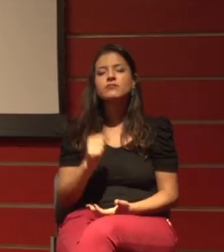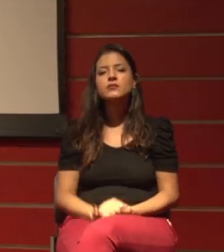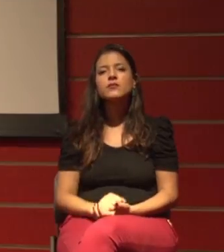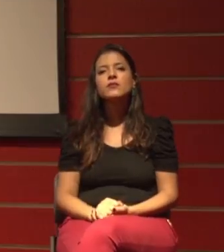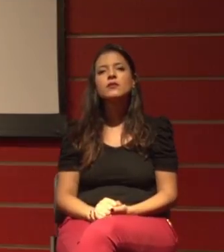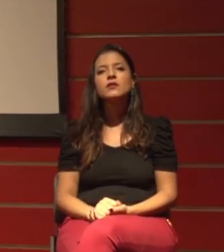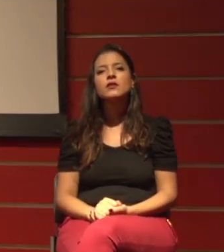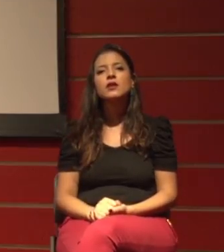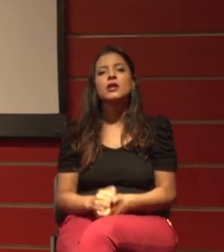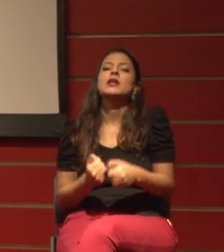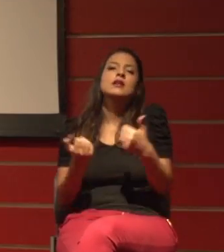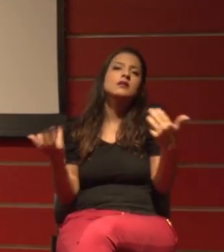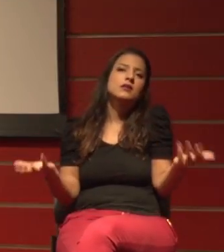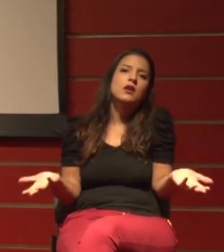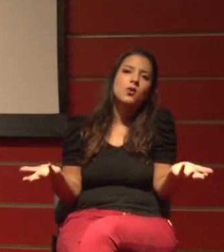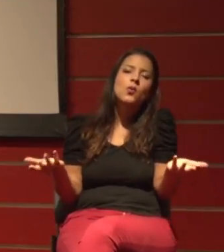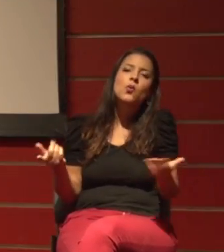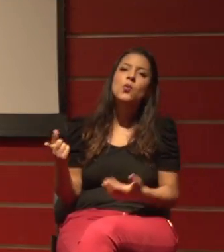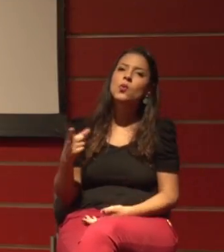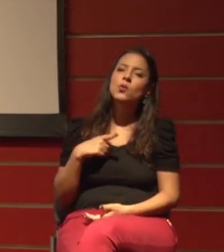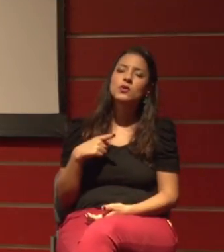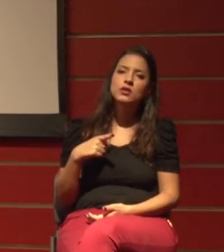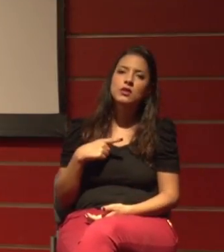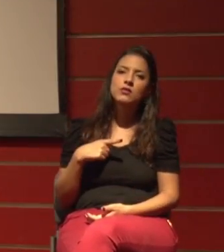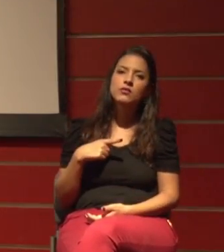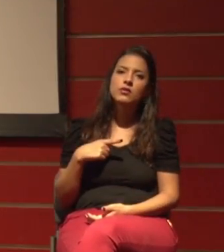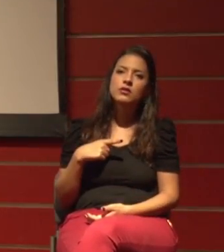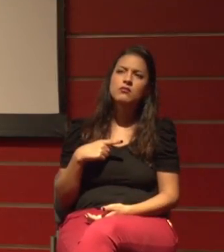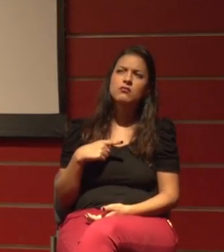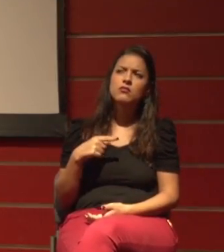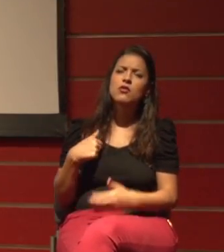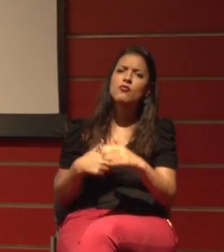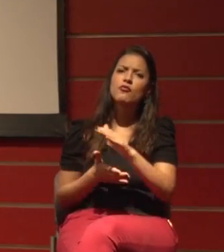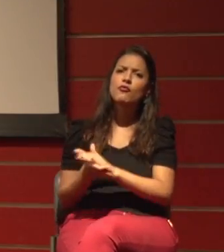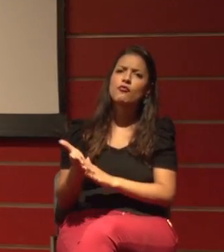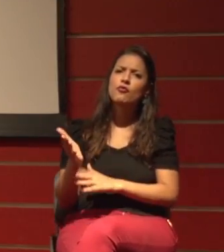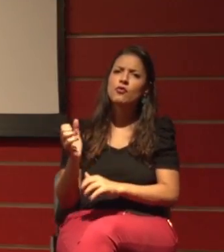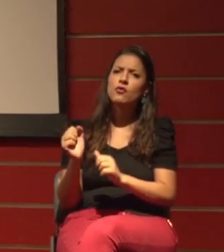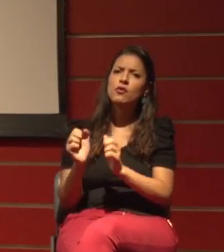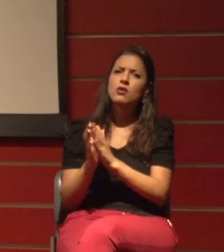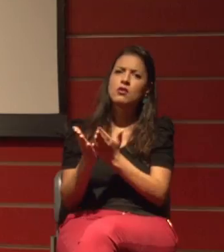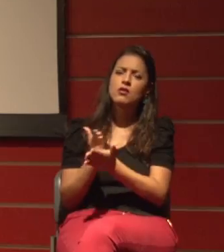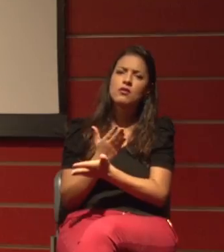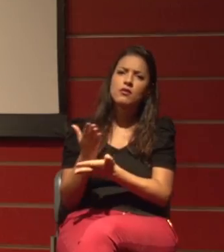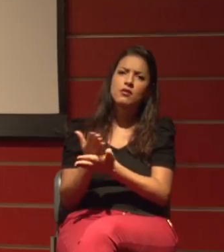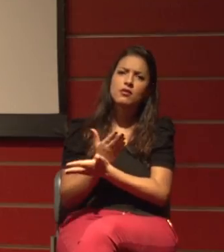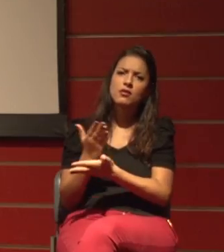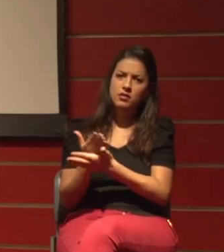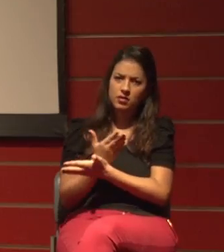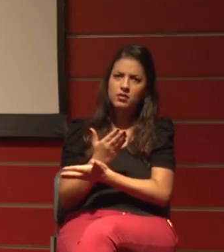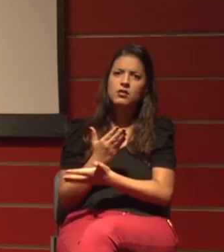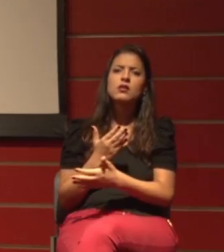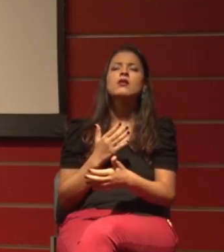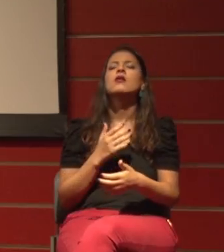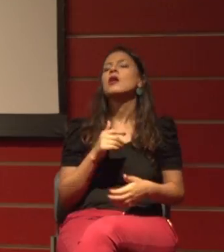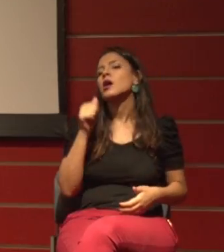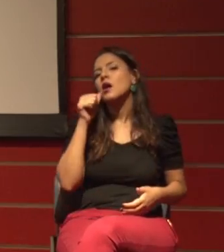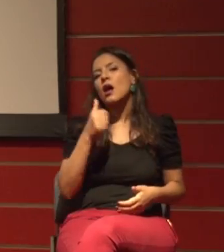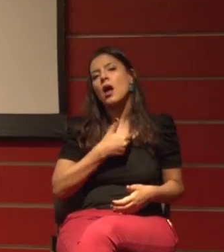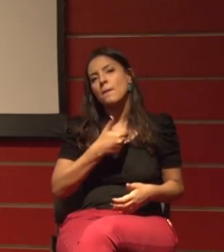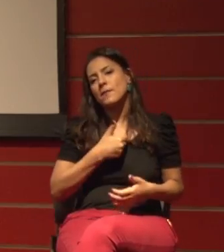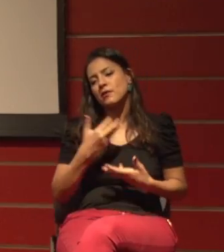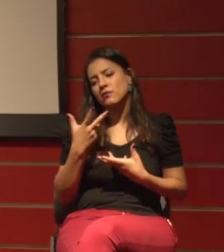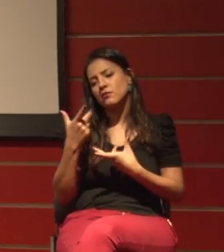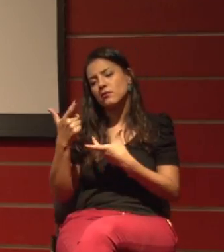E aí então surgiu ou seja tava aqui numa numa livraria até foi através da convite de uma amiga que me chamou para